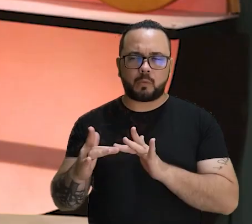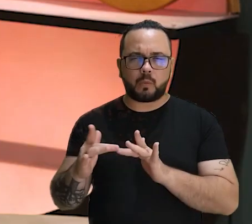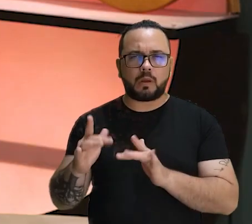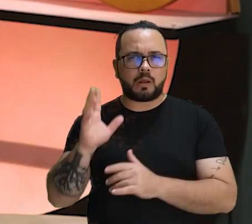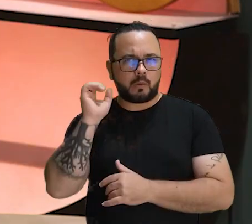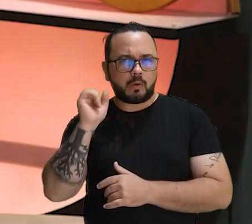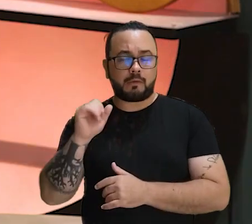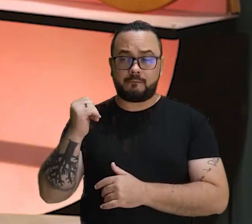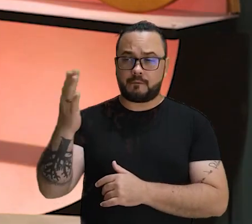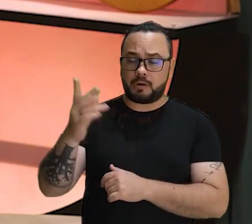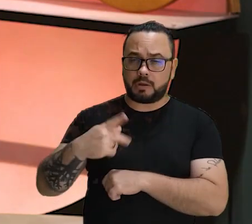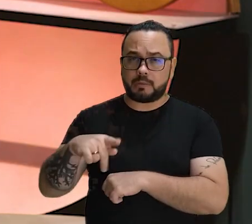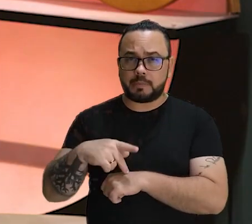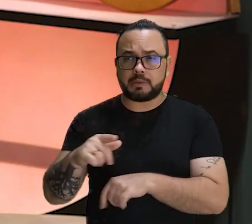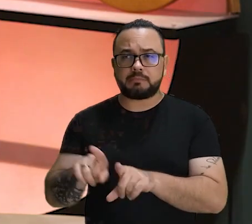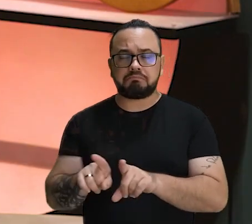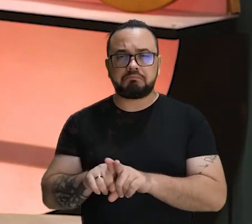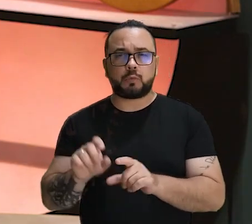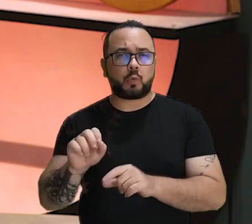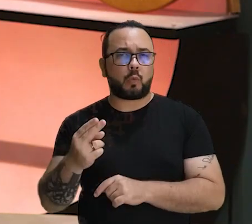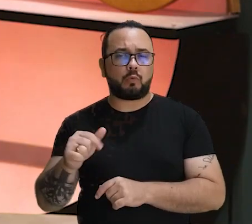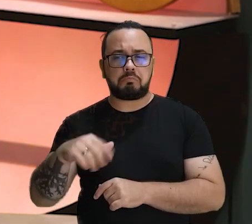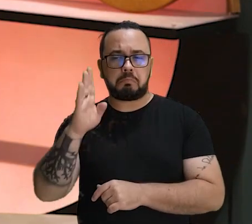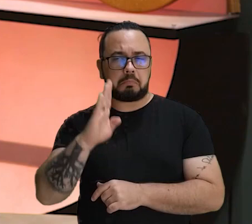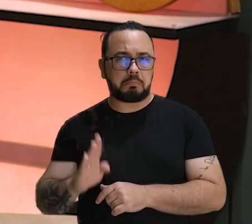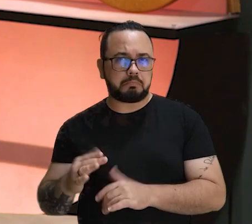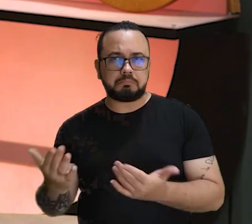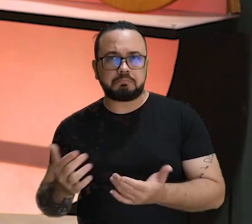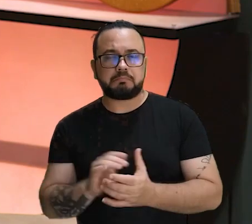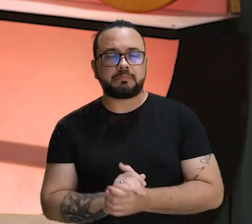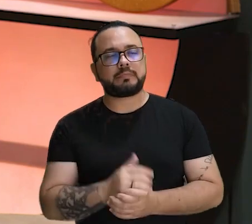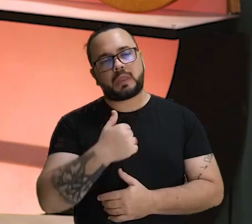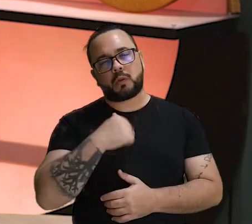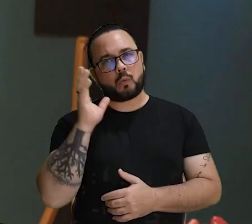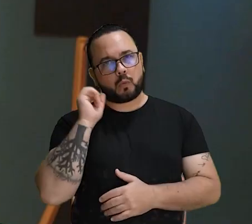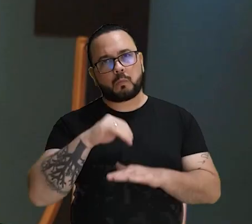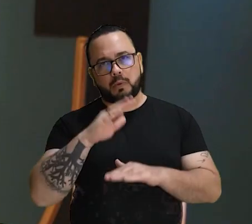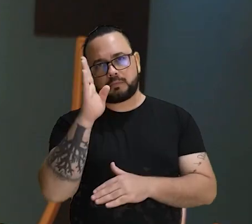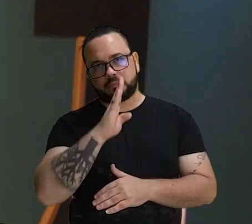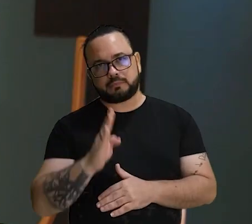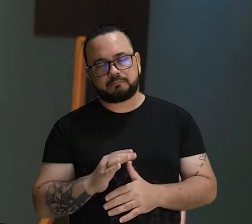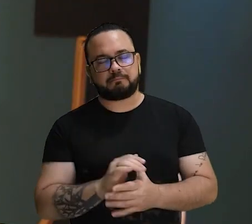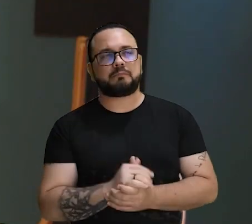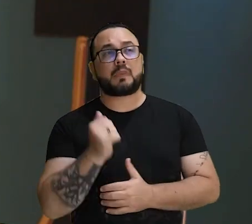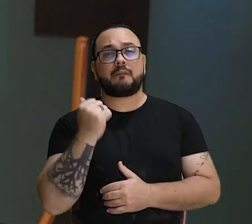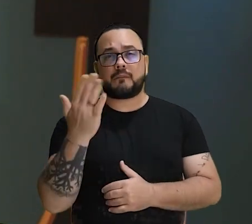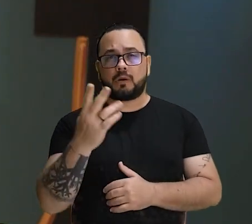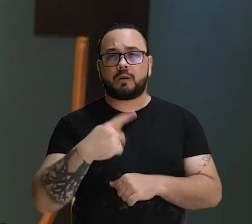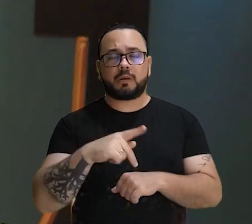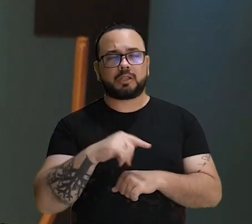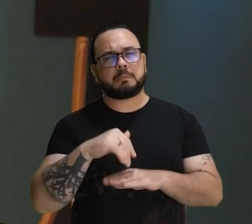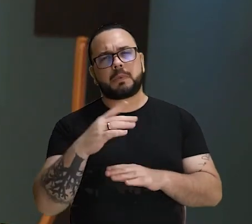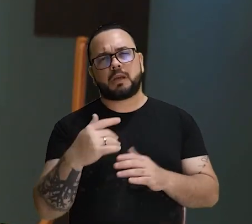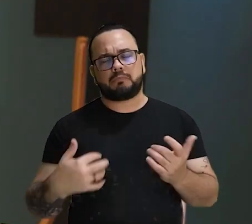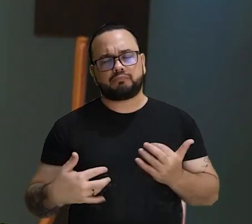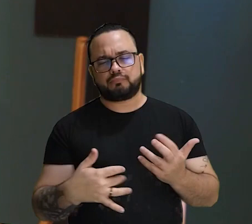música estrangeira? Você ouve coisa, ou você ouve mais música brasileira? Eu sou mais música brasileira. De fora eu escuto